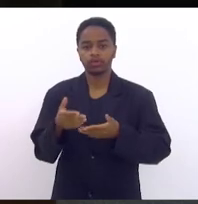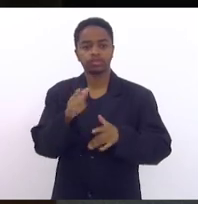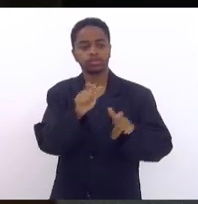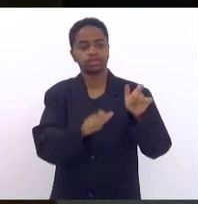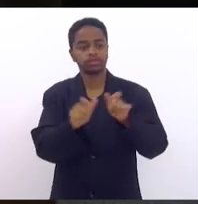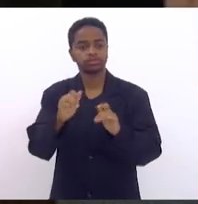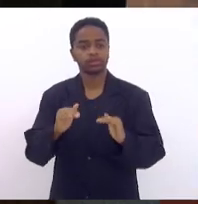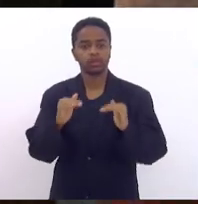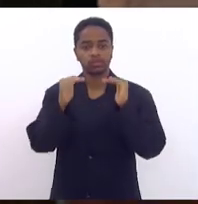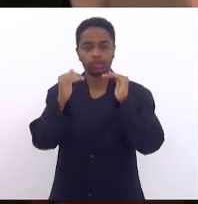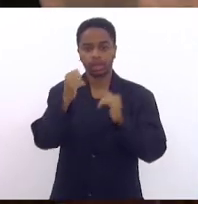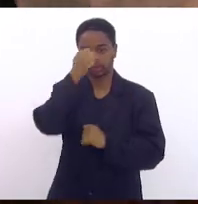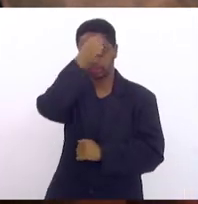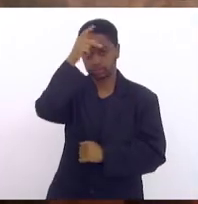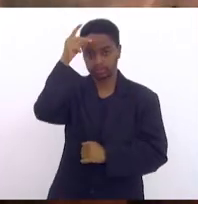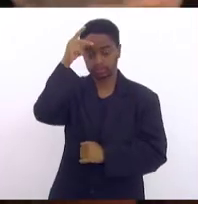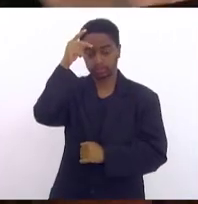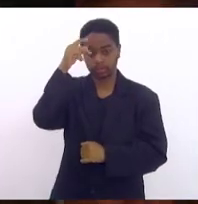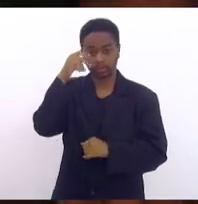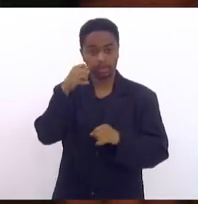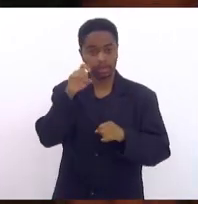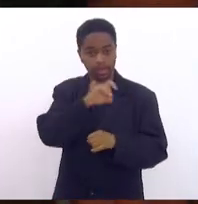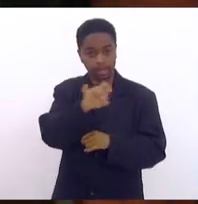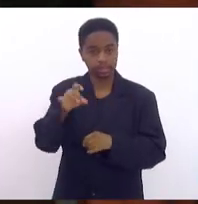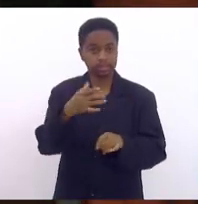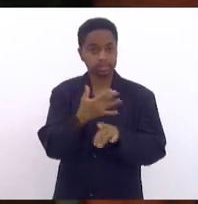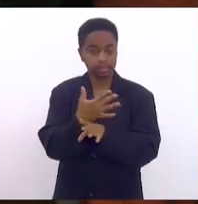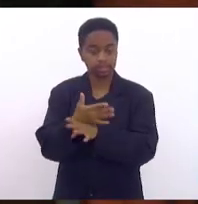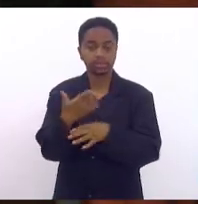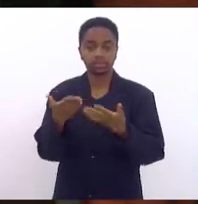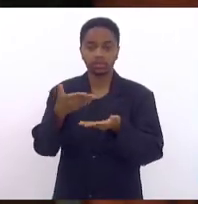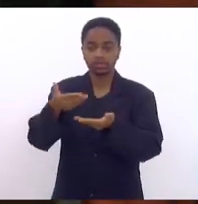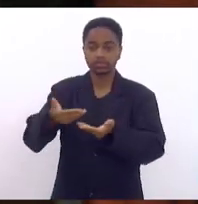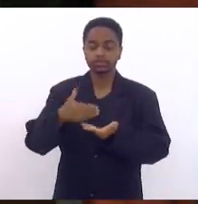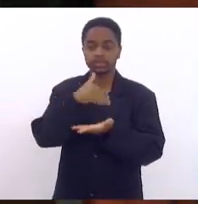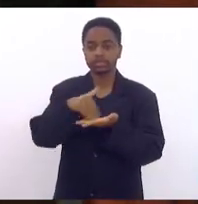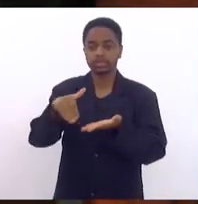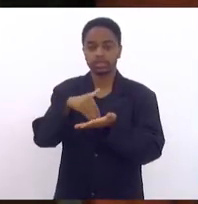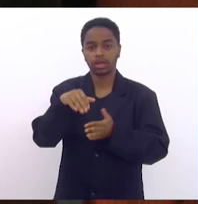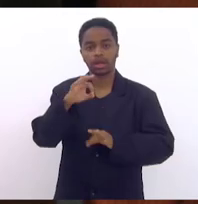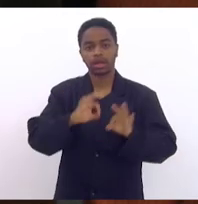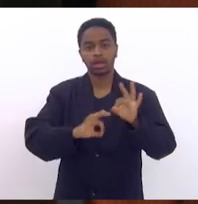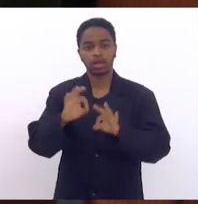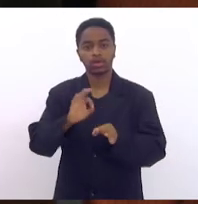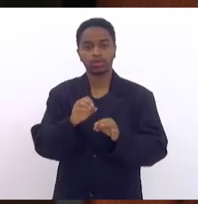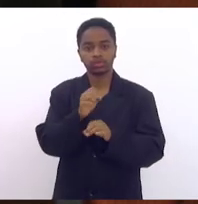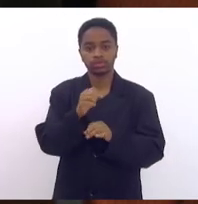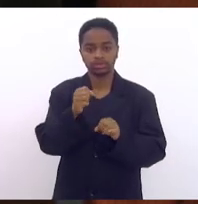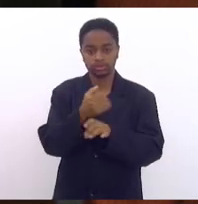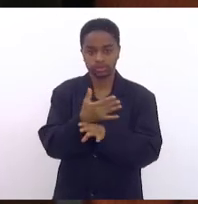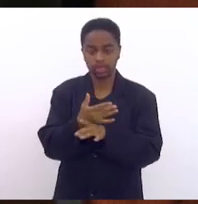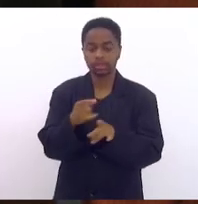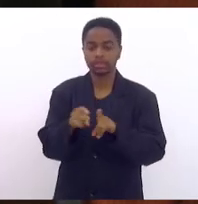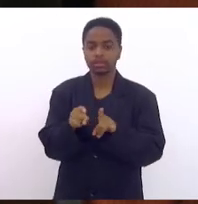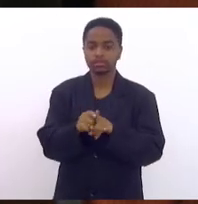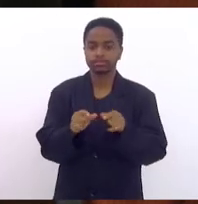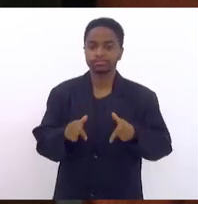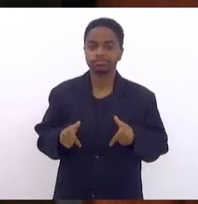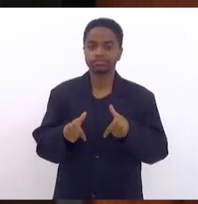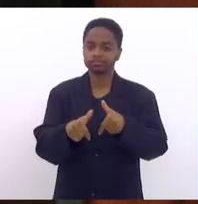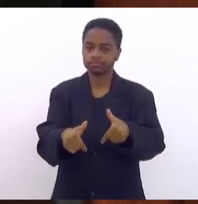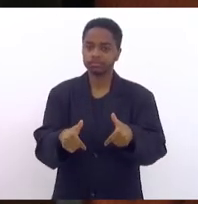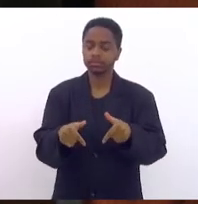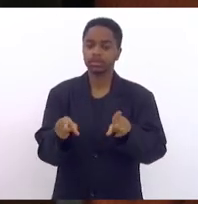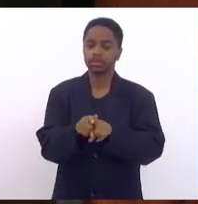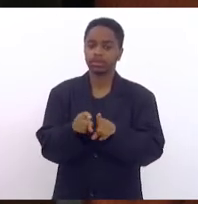autoridades municipais. Então, chamar também o secretário de Ordem Municipal, fazer aqui uma força-tarefa, senhor presidente. Ouvir o